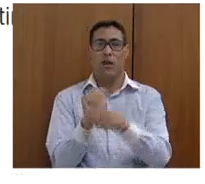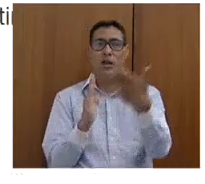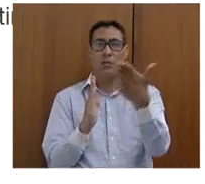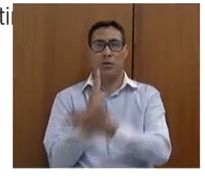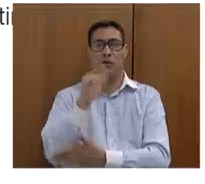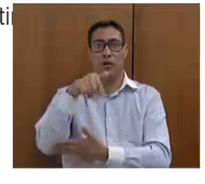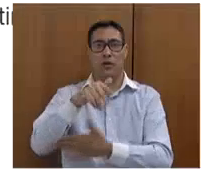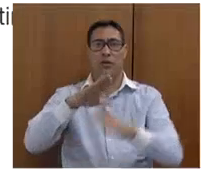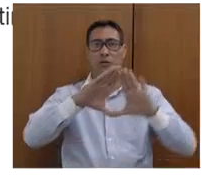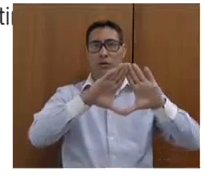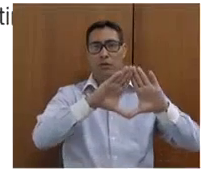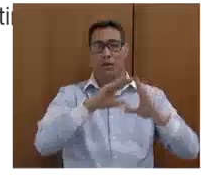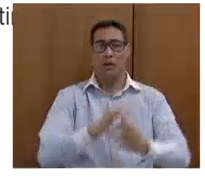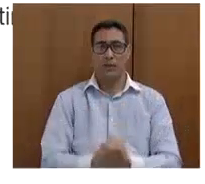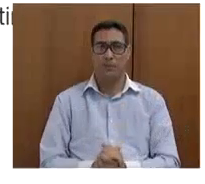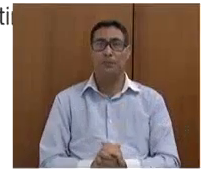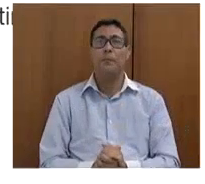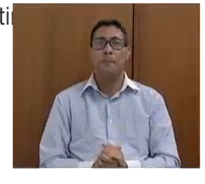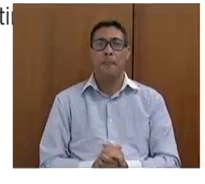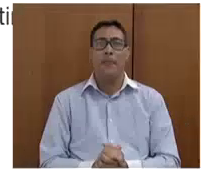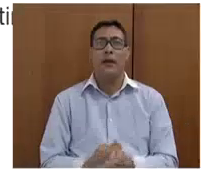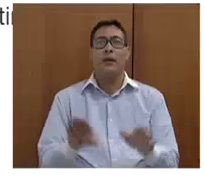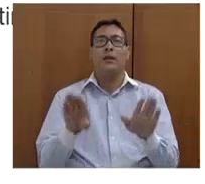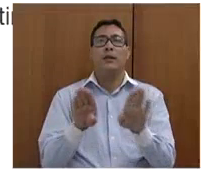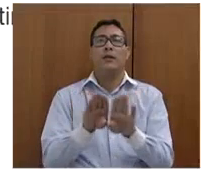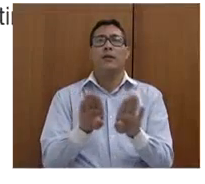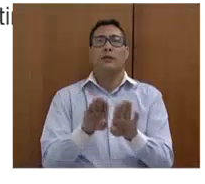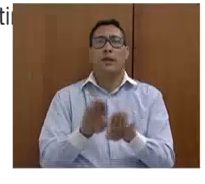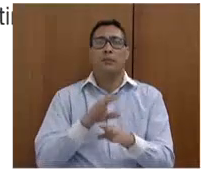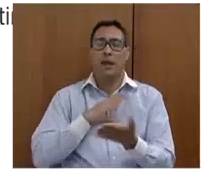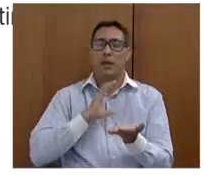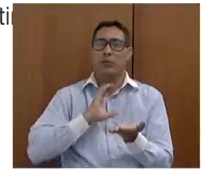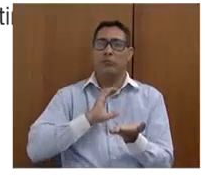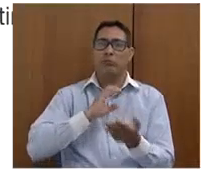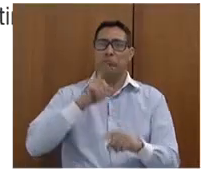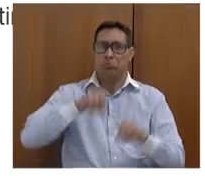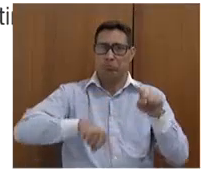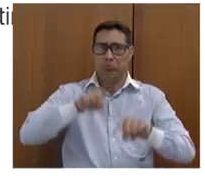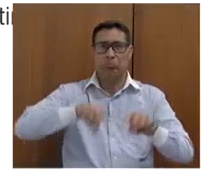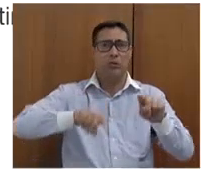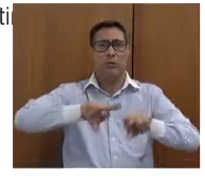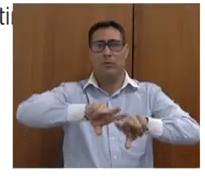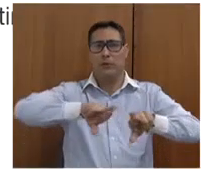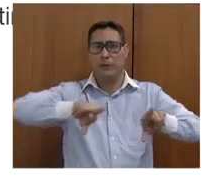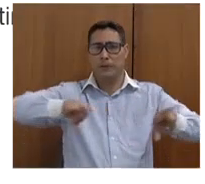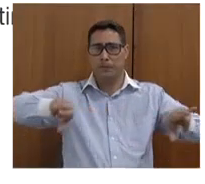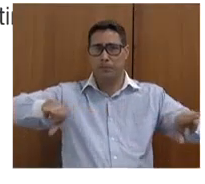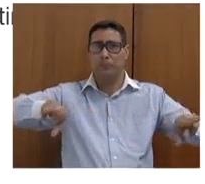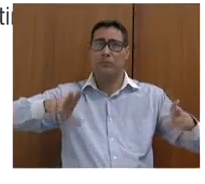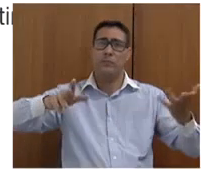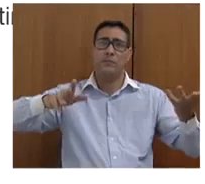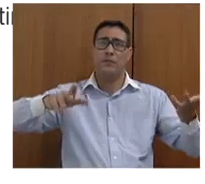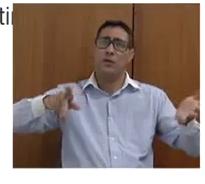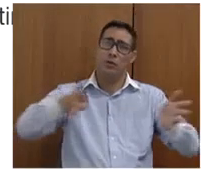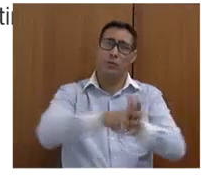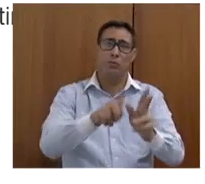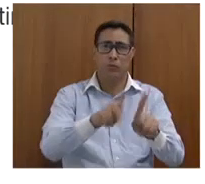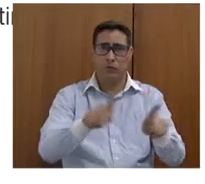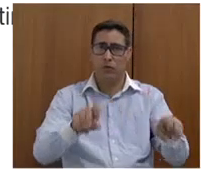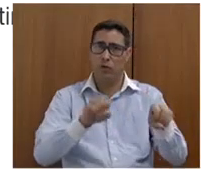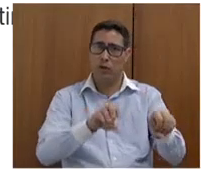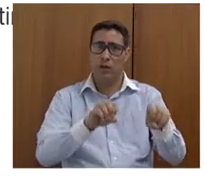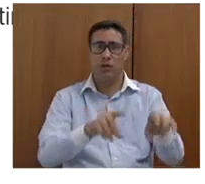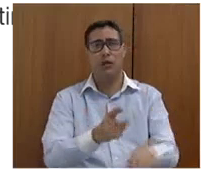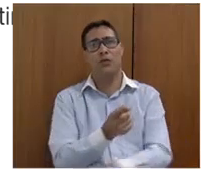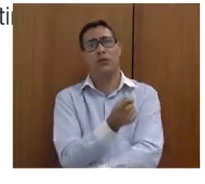dessa Assembleia Além disso distribuímos pagos professores do ensino médio e especialistas iniciamos a